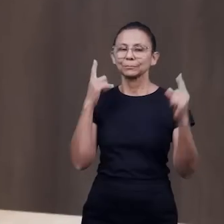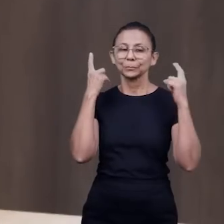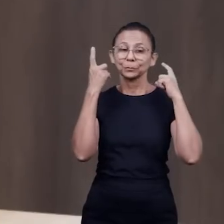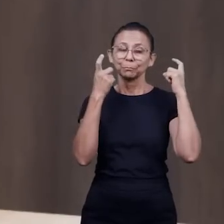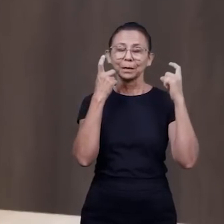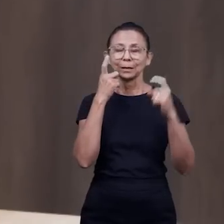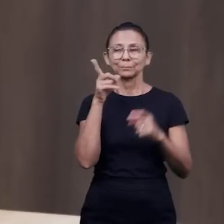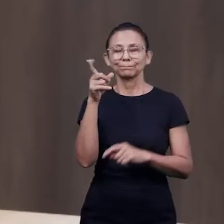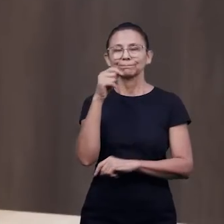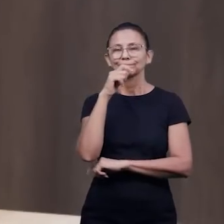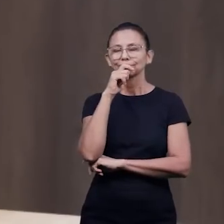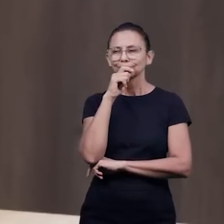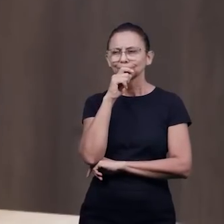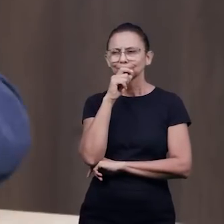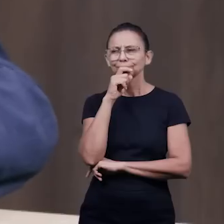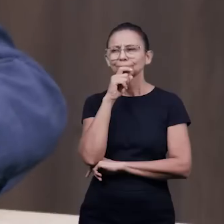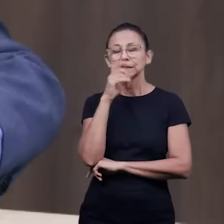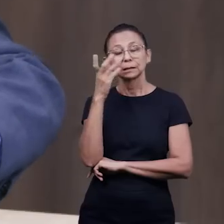apatia.